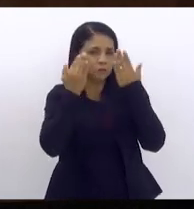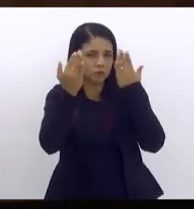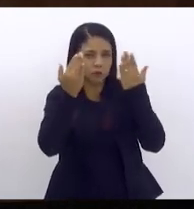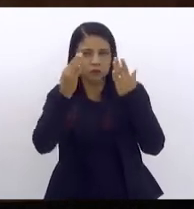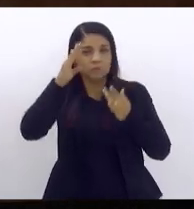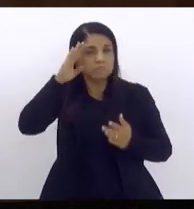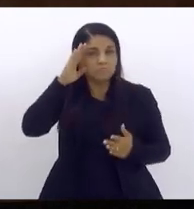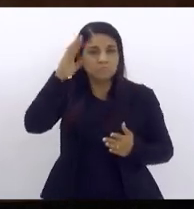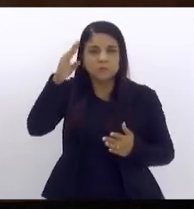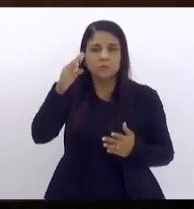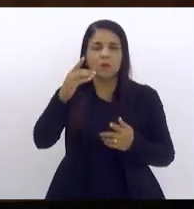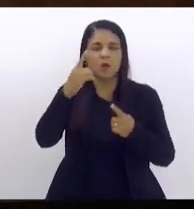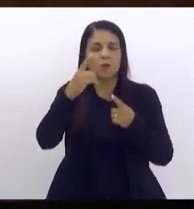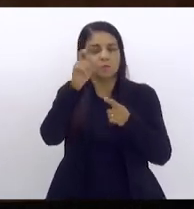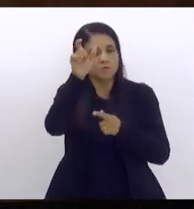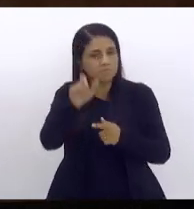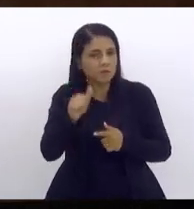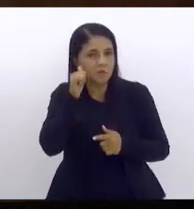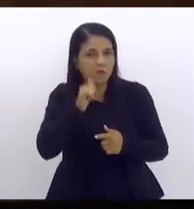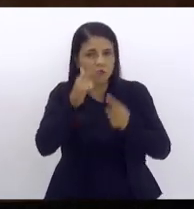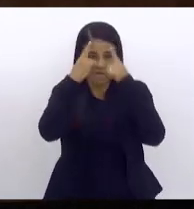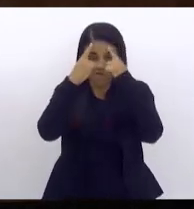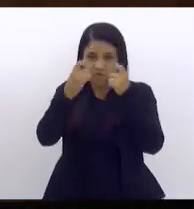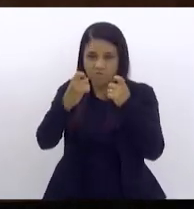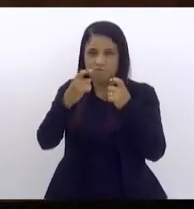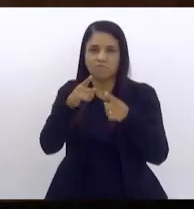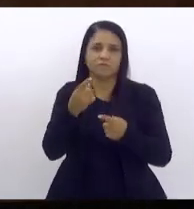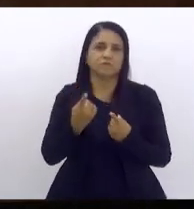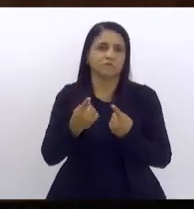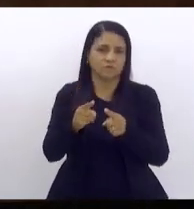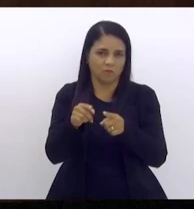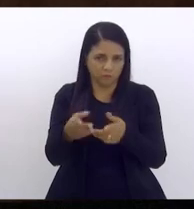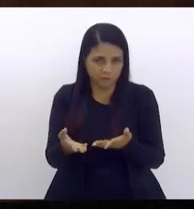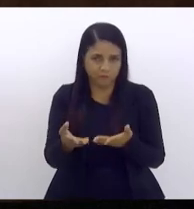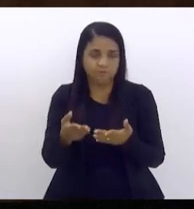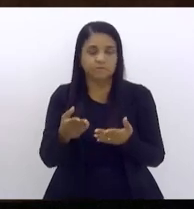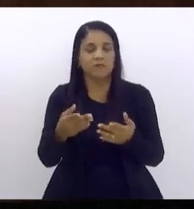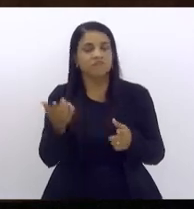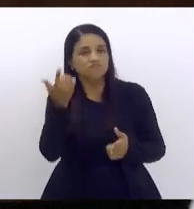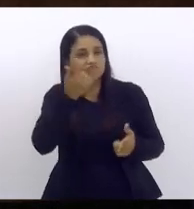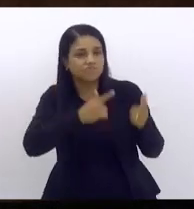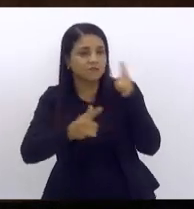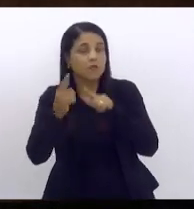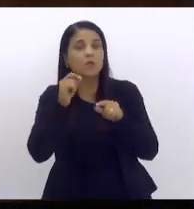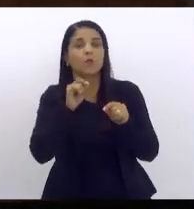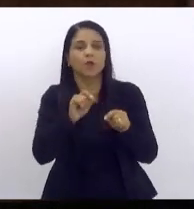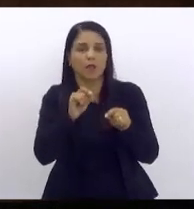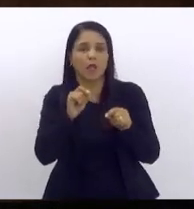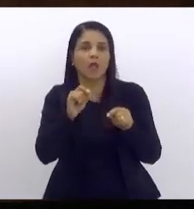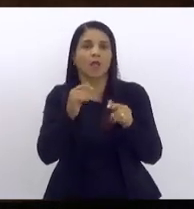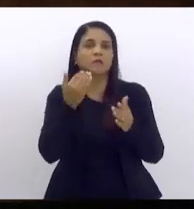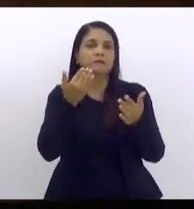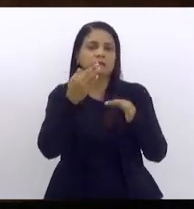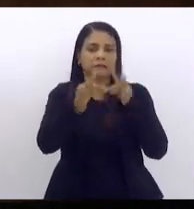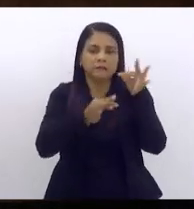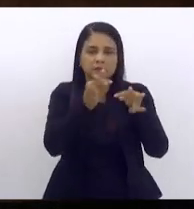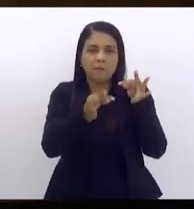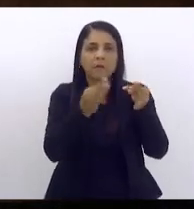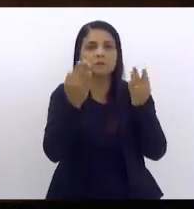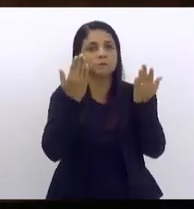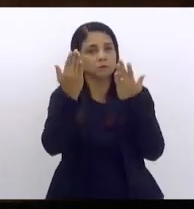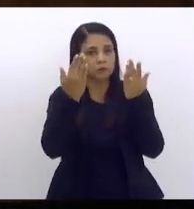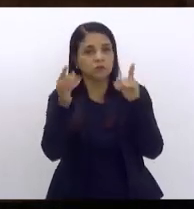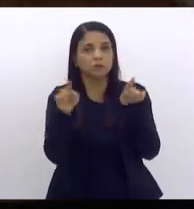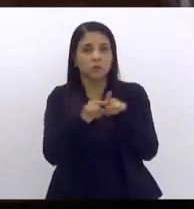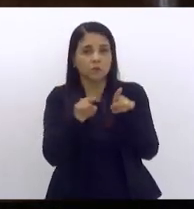de violência doméstica, e a gente ganha um plus aqui, para que esse tratamento psicológico chegue também no agressor e